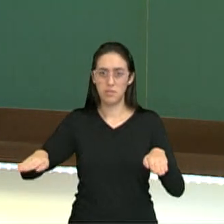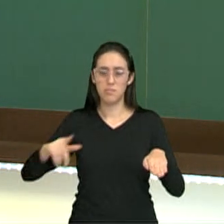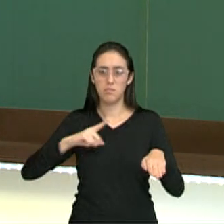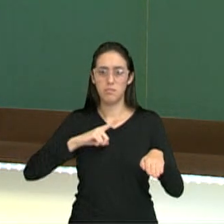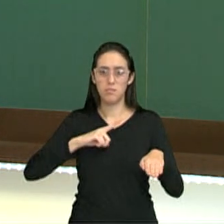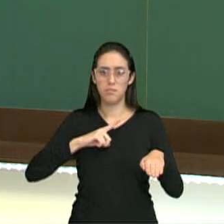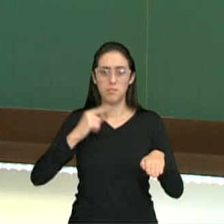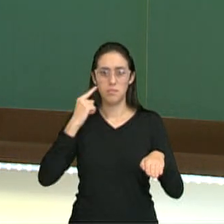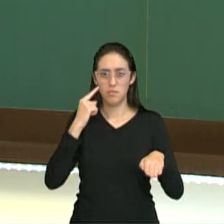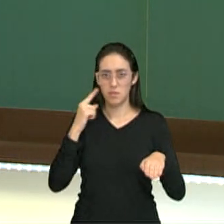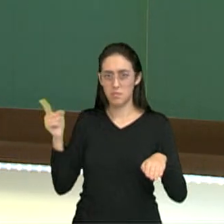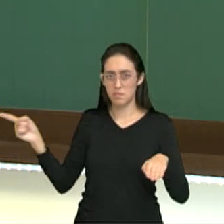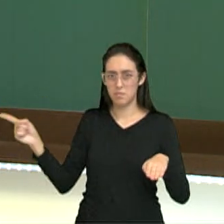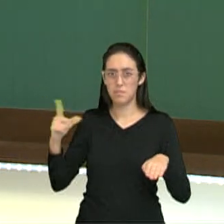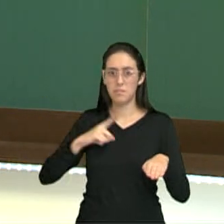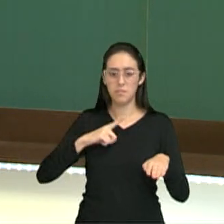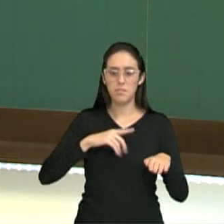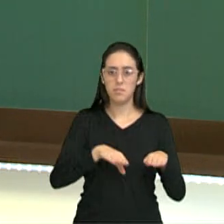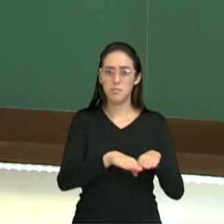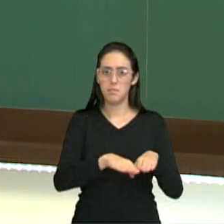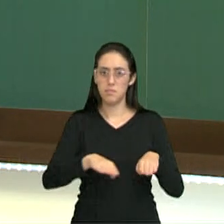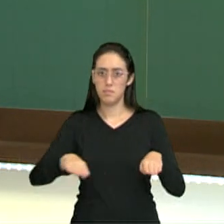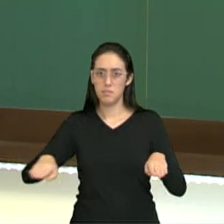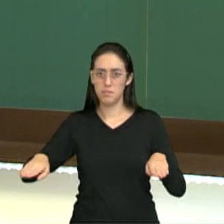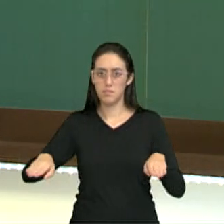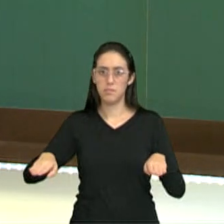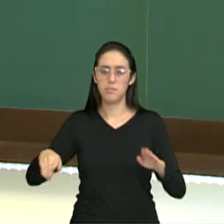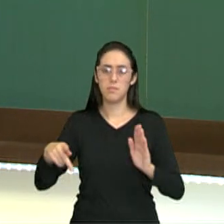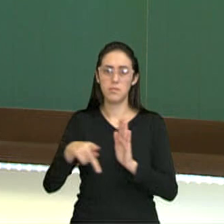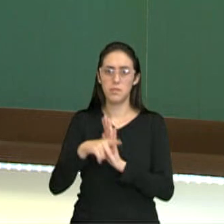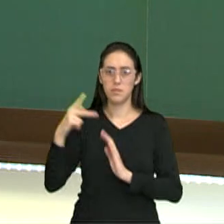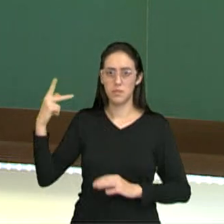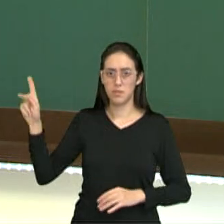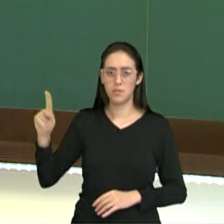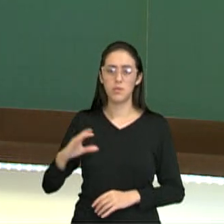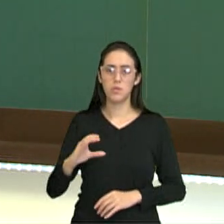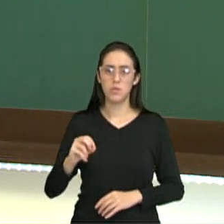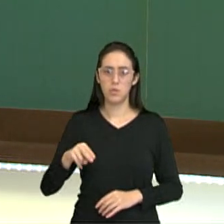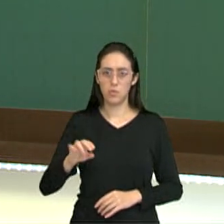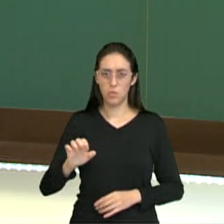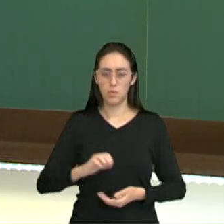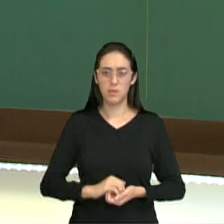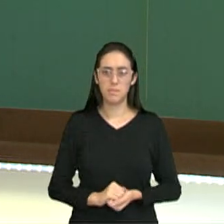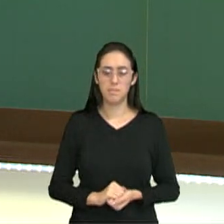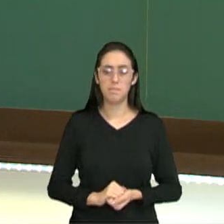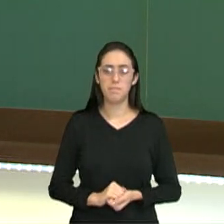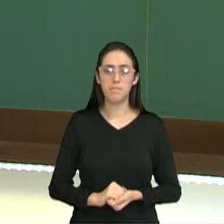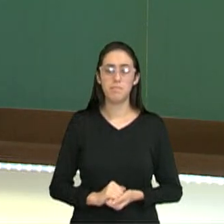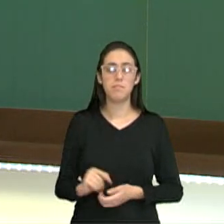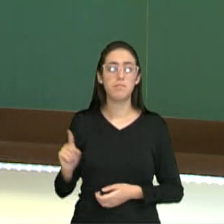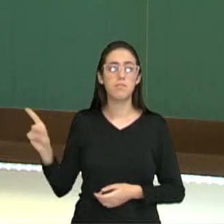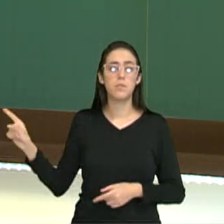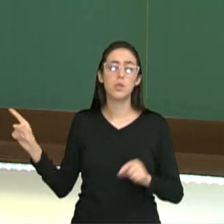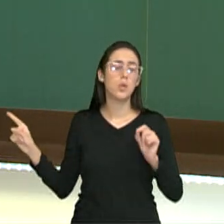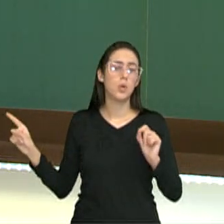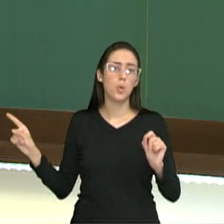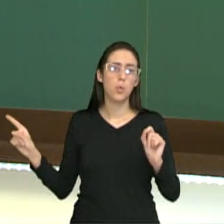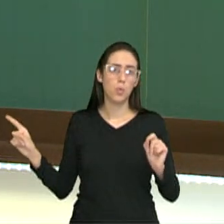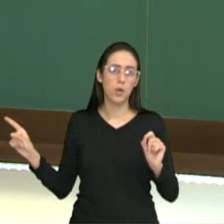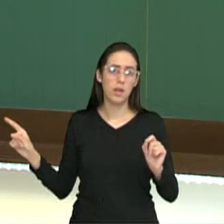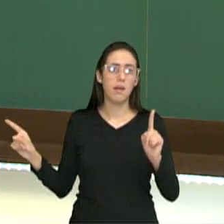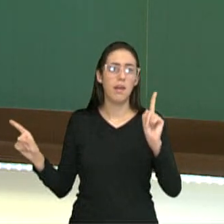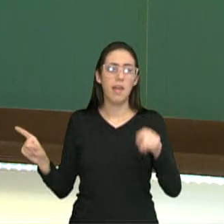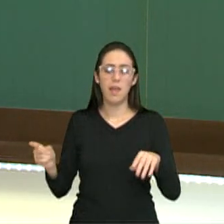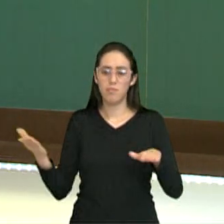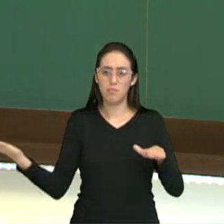paralelo à base do nosso cone. Nesse caso aqui, é como se eu estivesse fazendo um